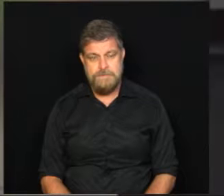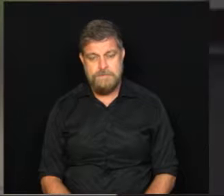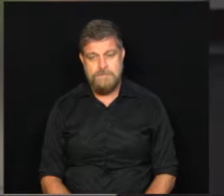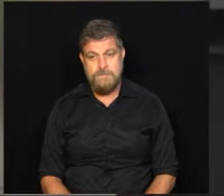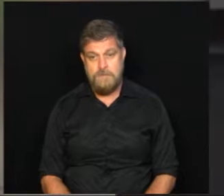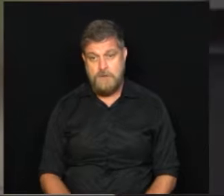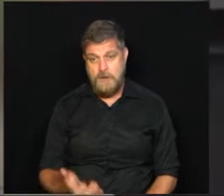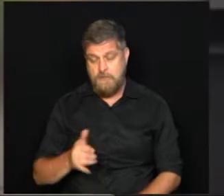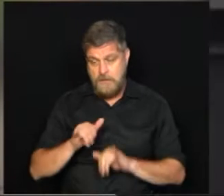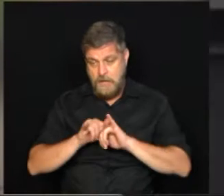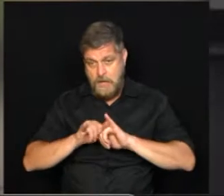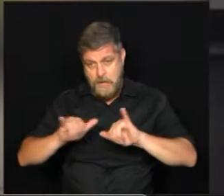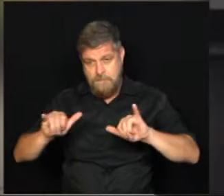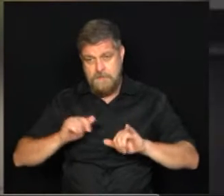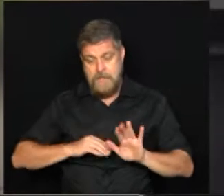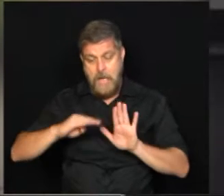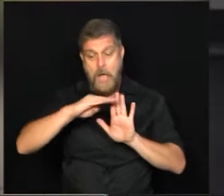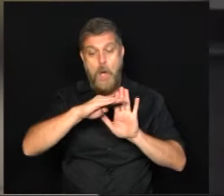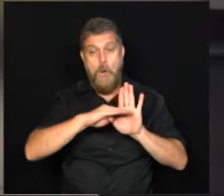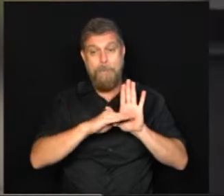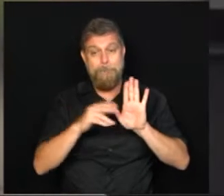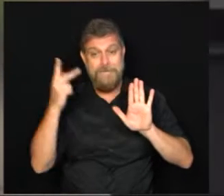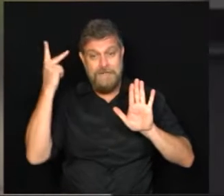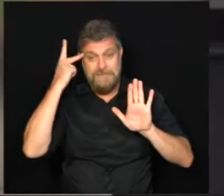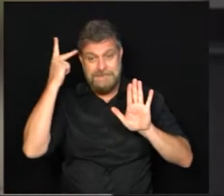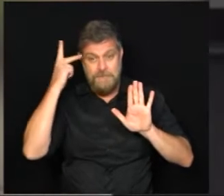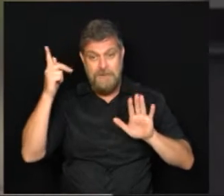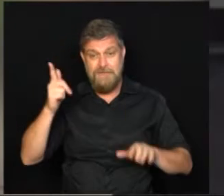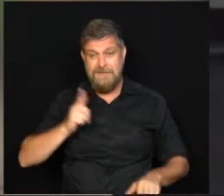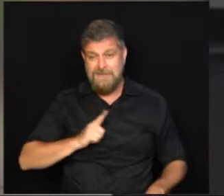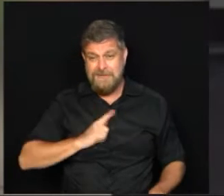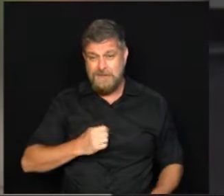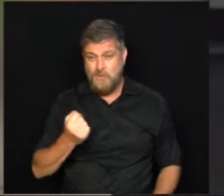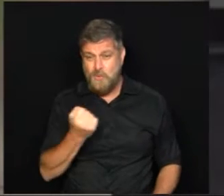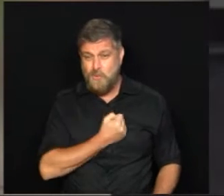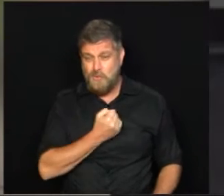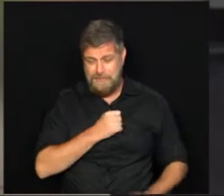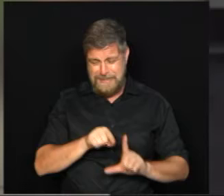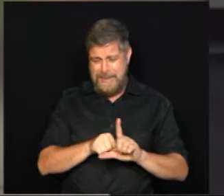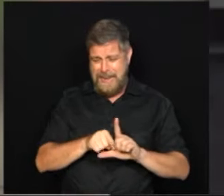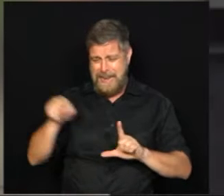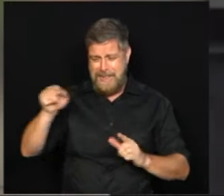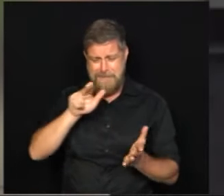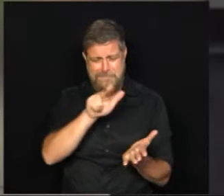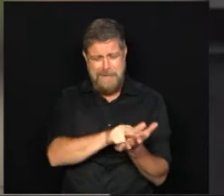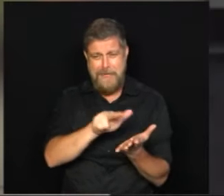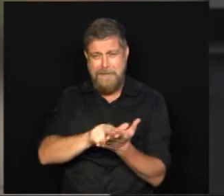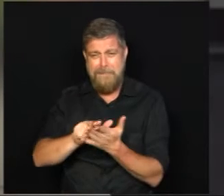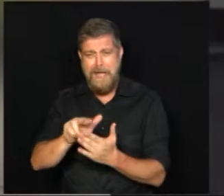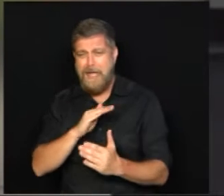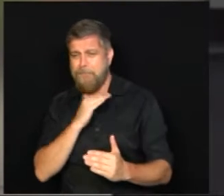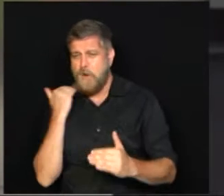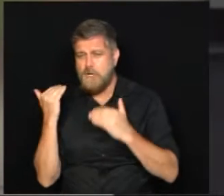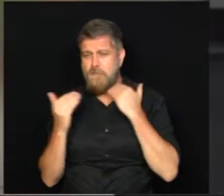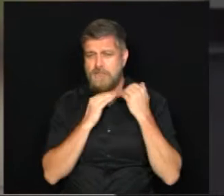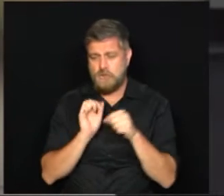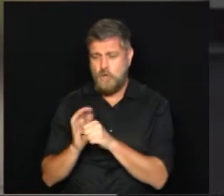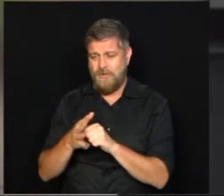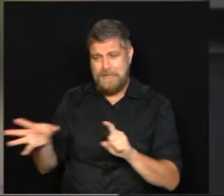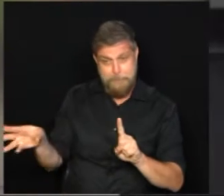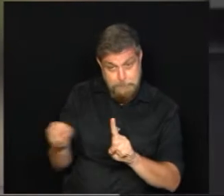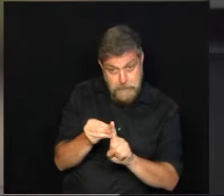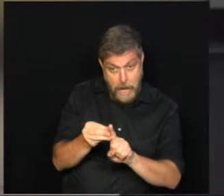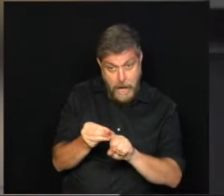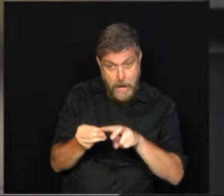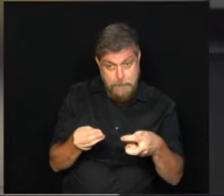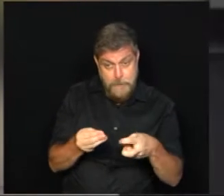e quer dizer que é na classificação do plano São Paulo devido ao aumento do número de casos internações e mortes por coronavírus